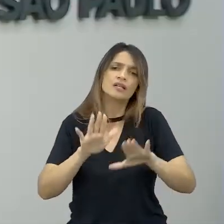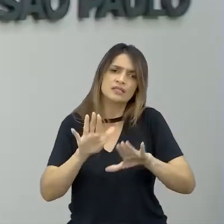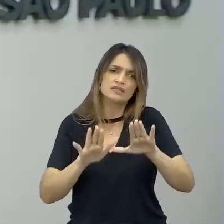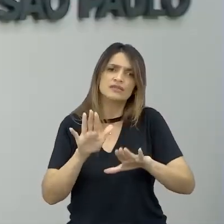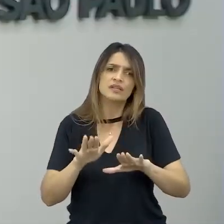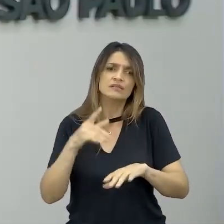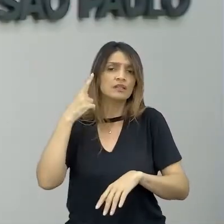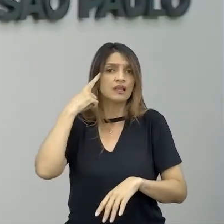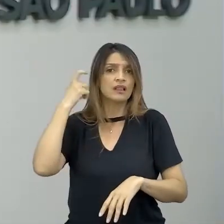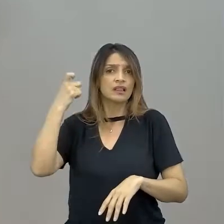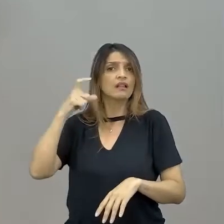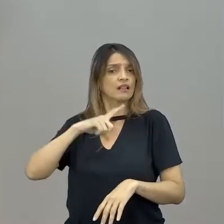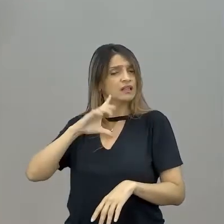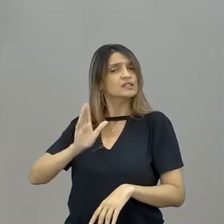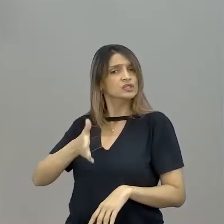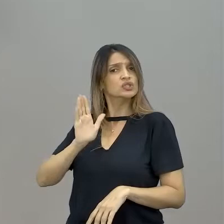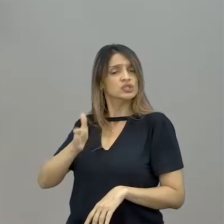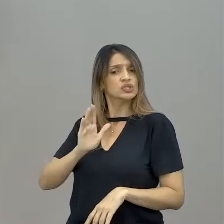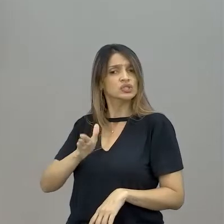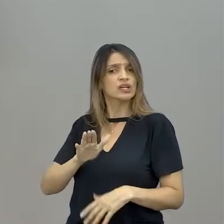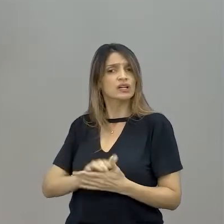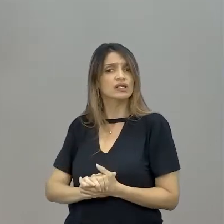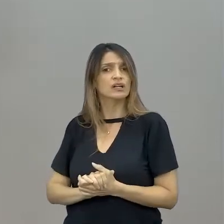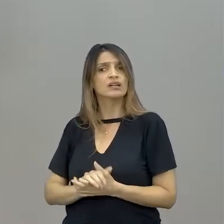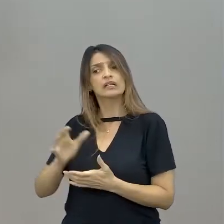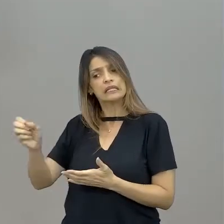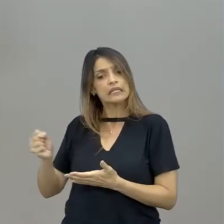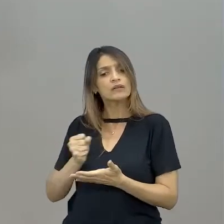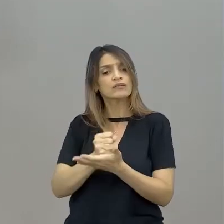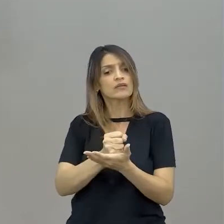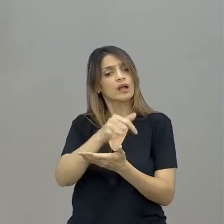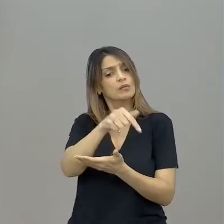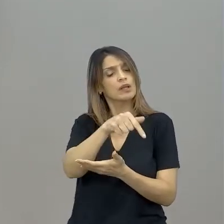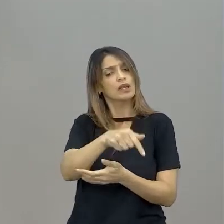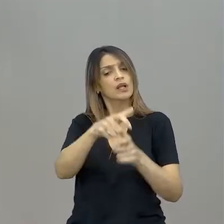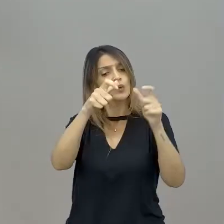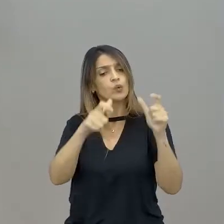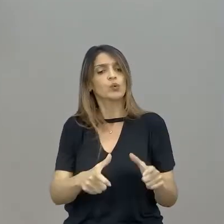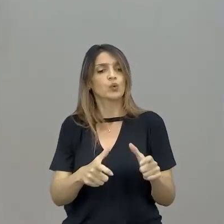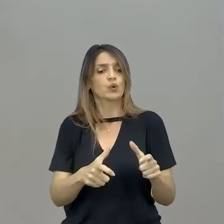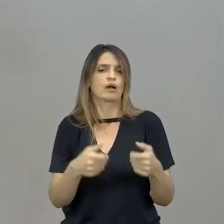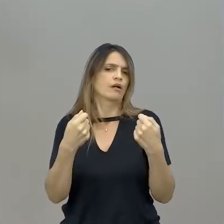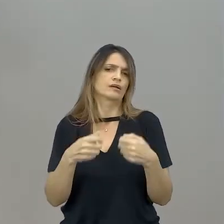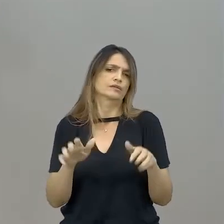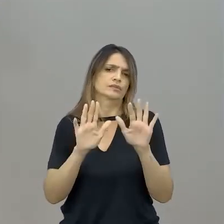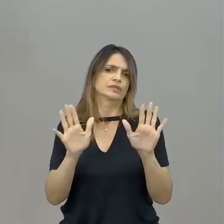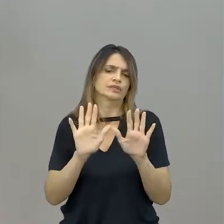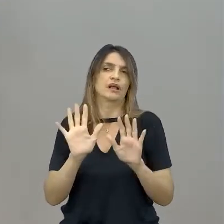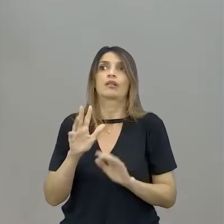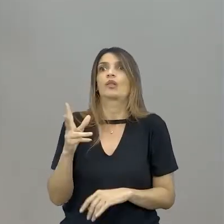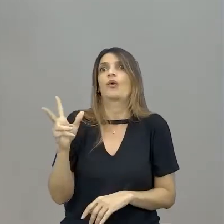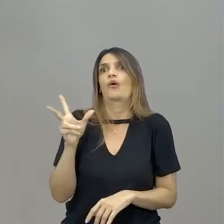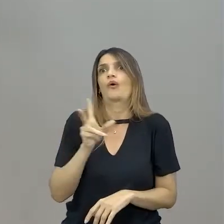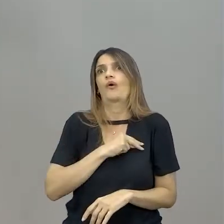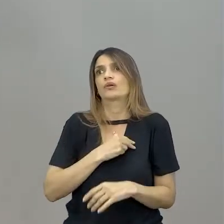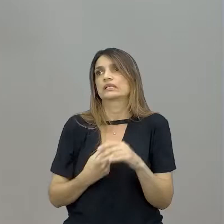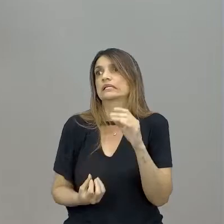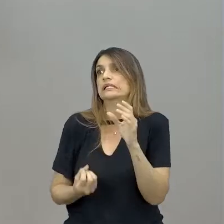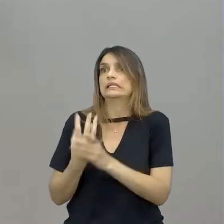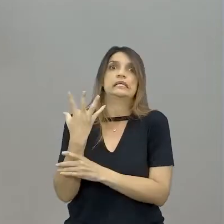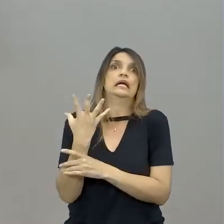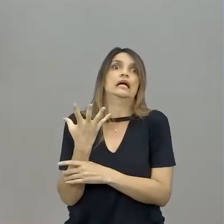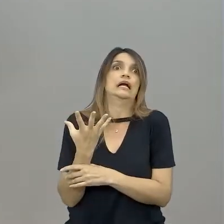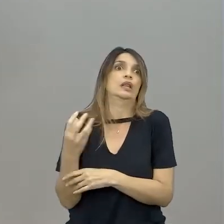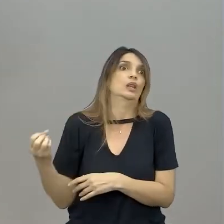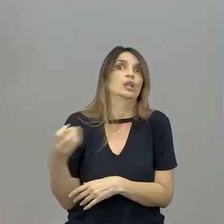adaptar ideias que já existam também para aquela comunidade. Então não precisa ser uma coisa assim, nossa, ele criou uma coisa do nada. Não, ele pode adaptar coisas